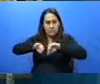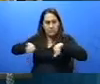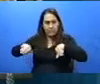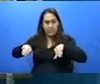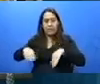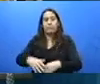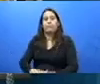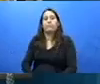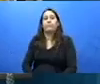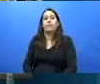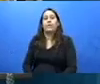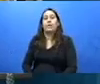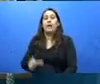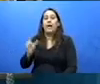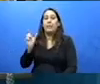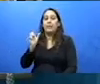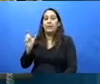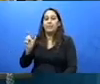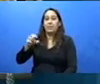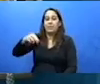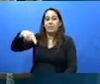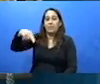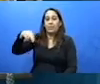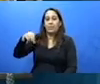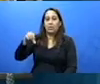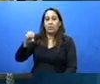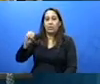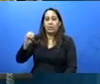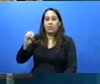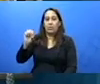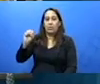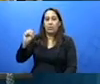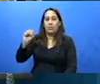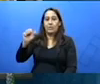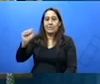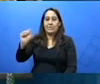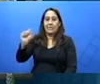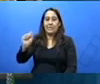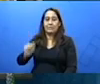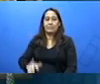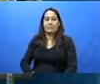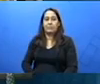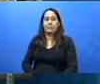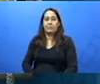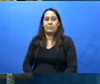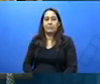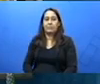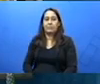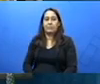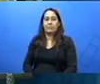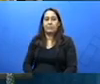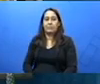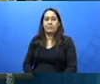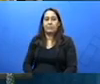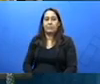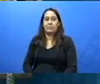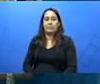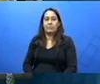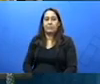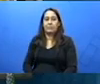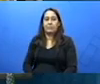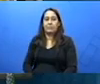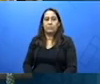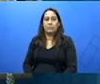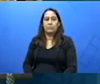Nossa, de novo, no, N, N-O. Posso colocar assim?